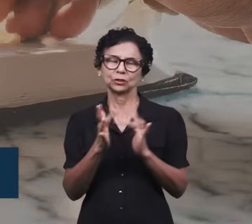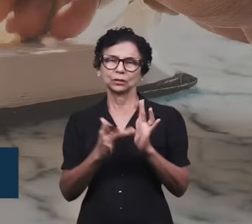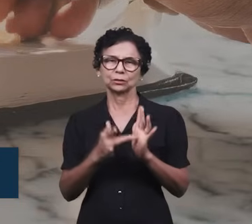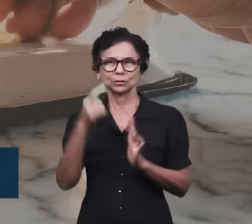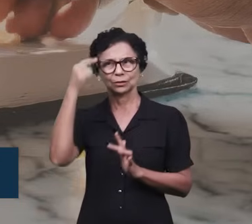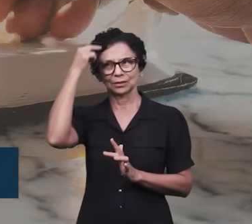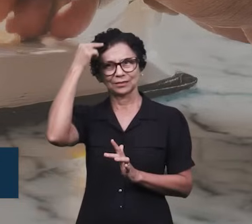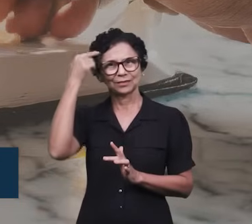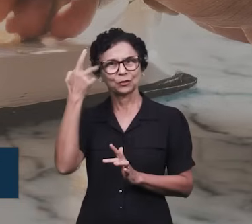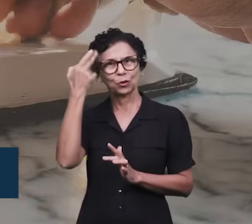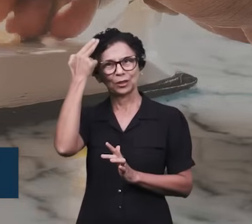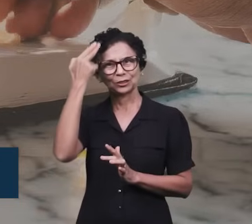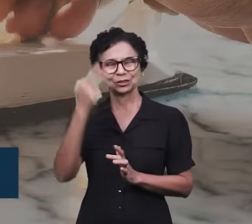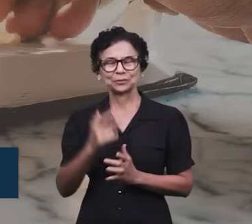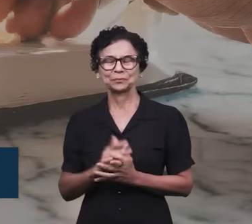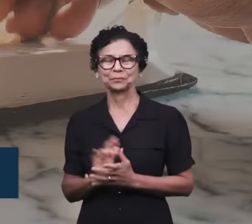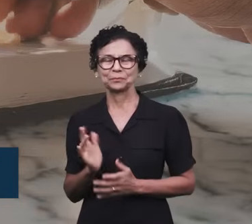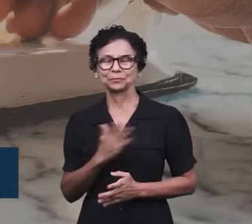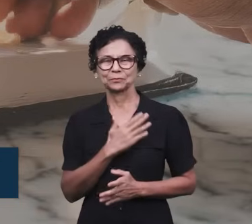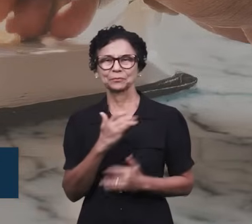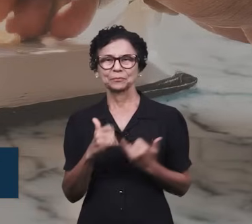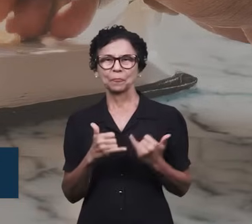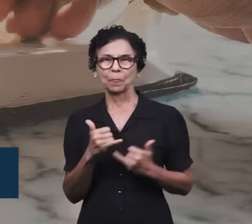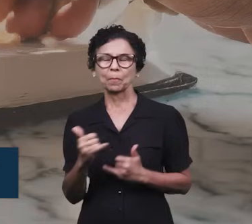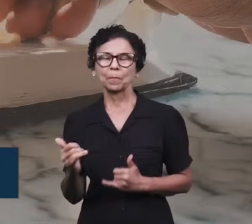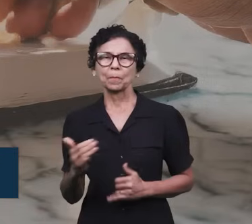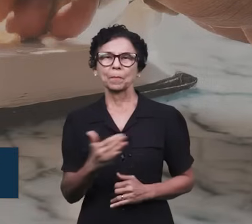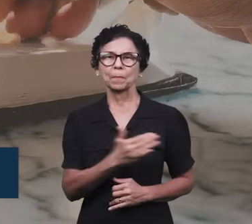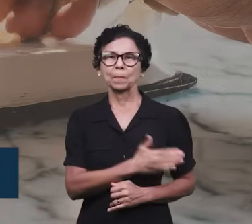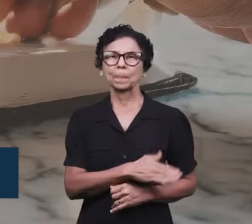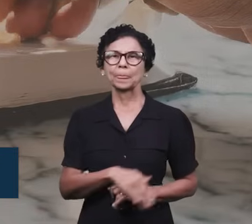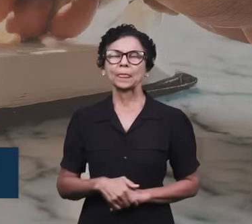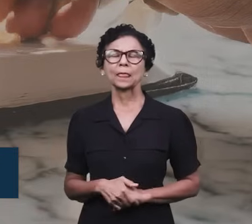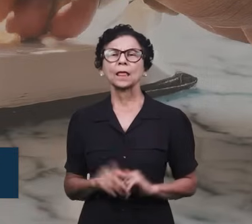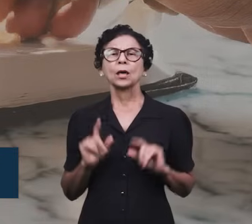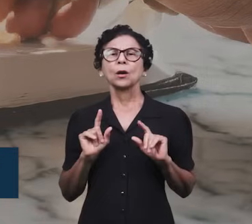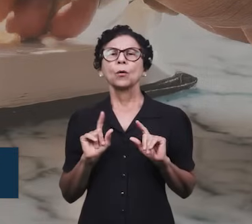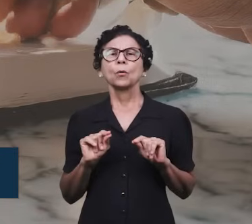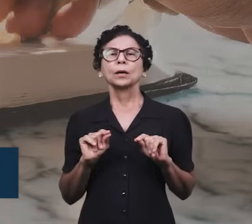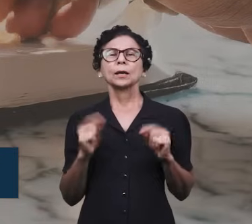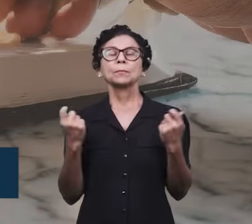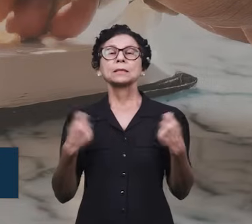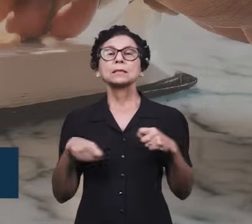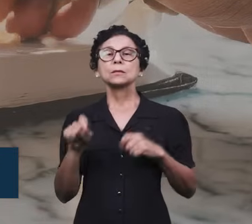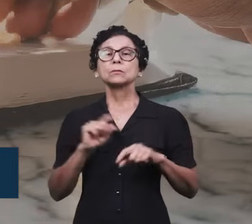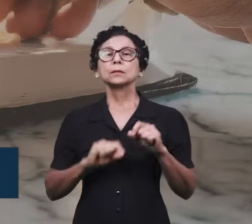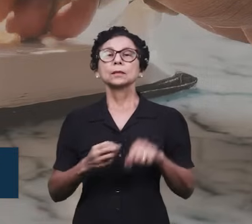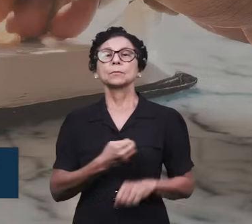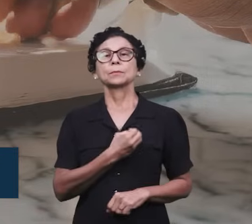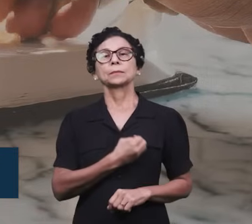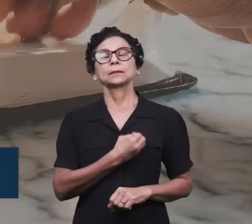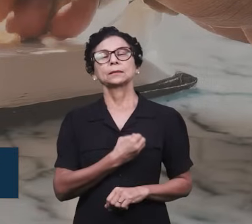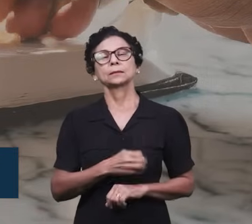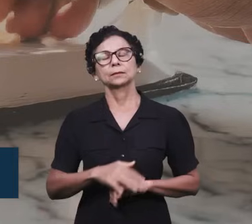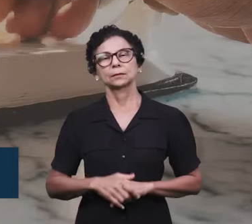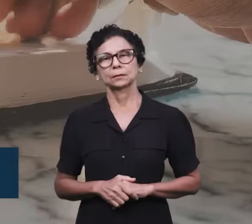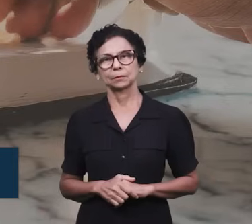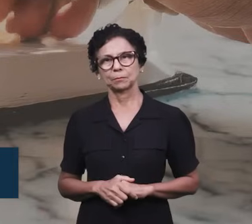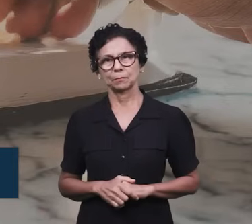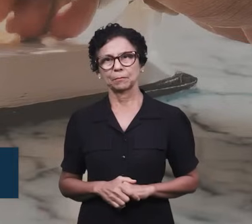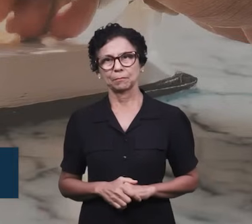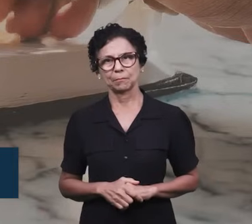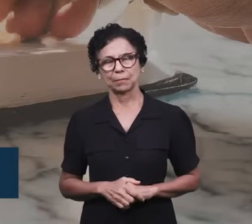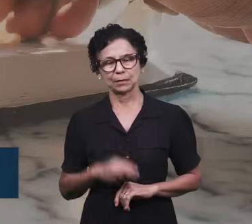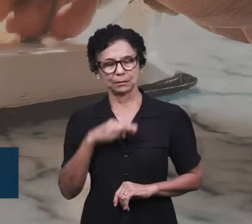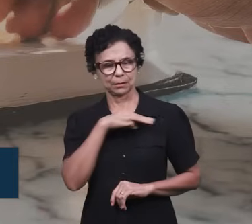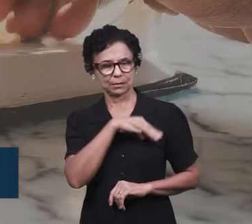de qual critério, né, para participar ali das missões. O principal critério, irmãos, é a